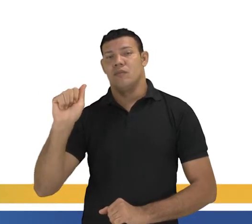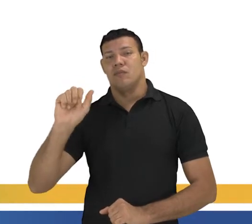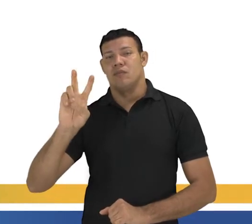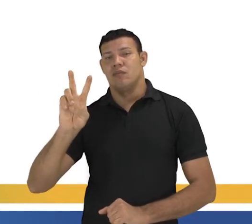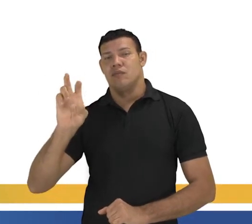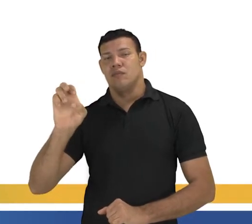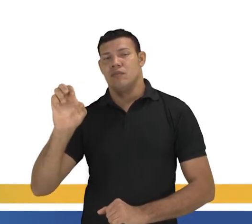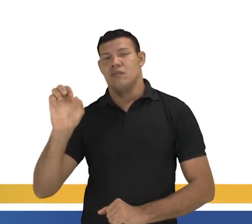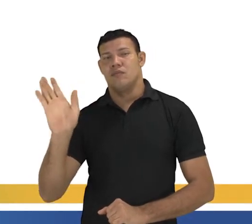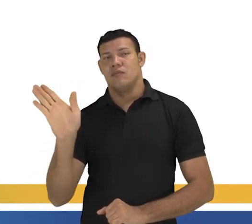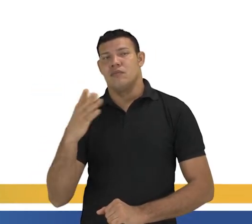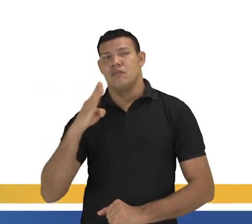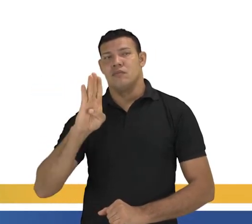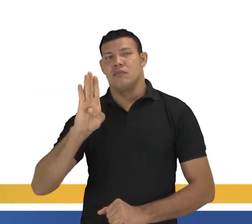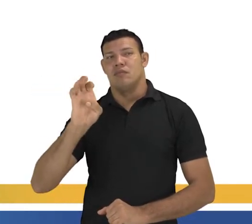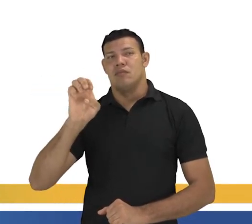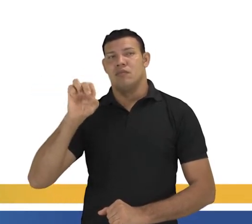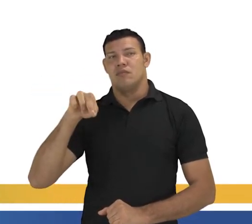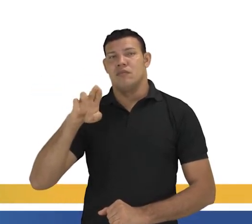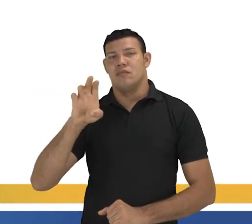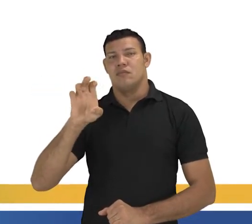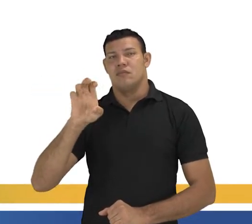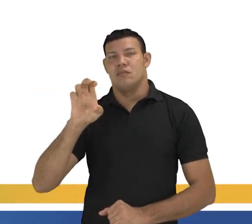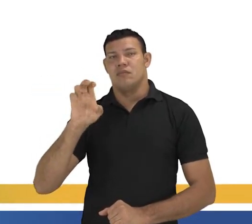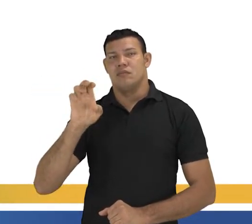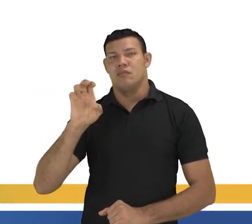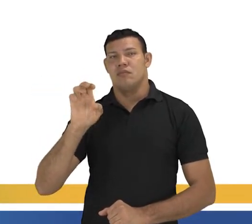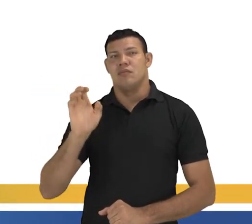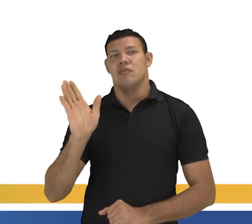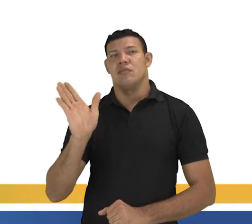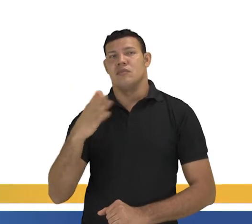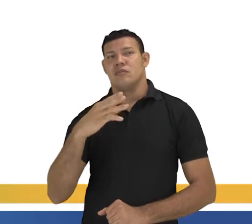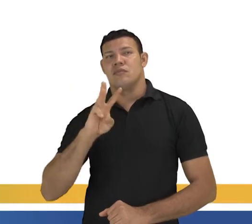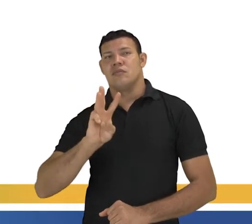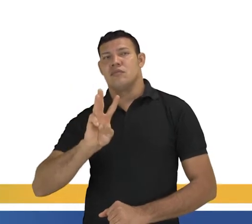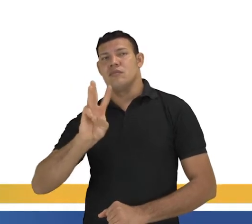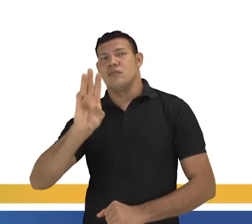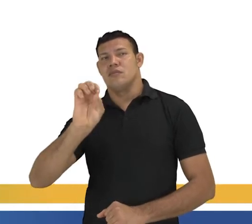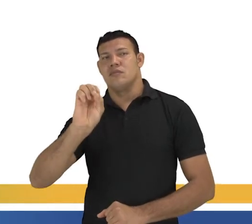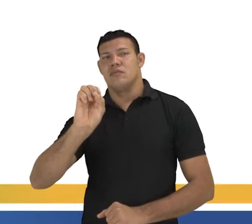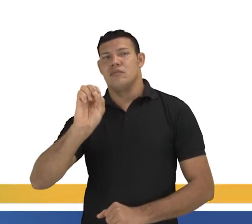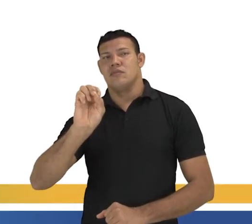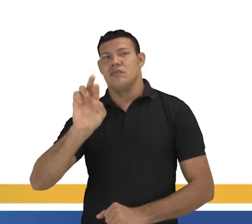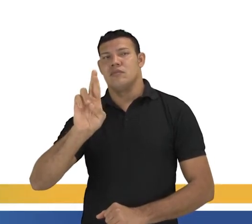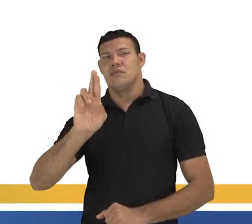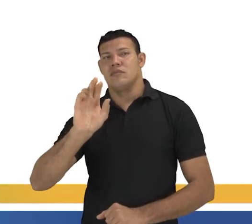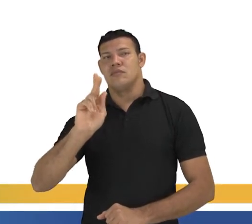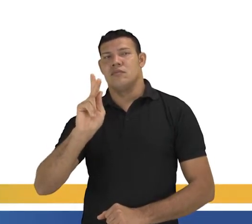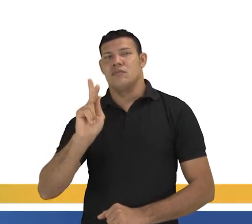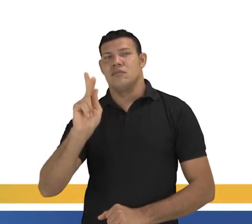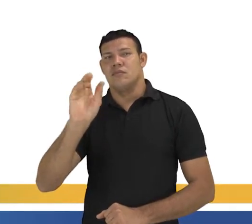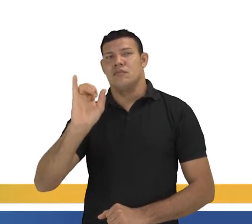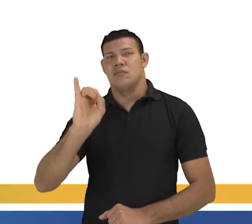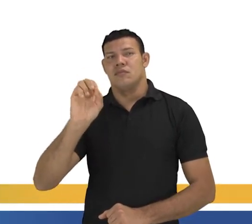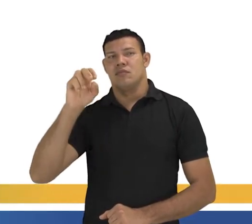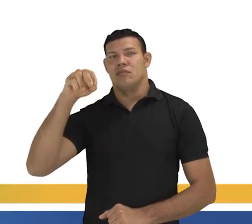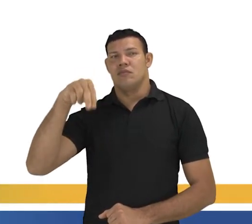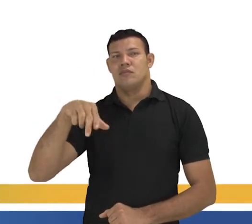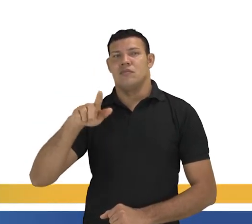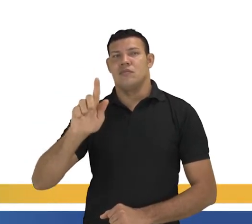been, verbo to be, no passado particípio, working, o verbo normal com